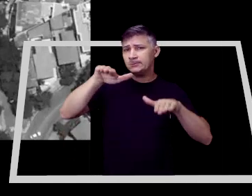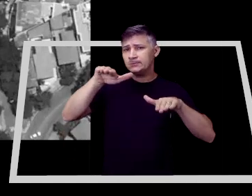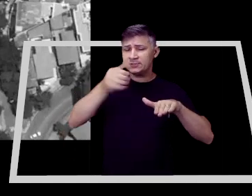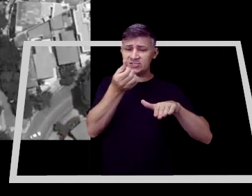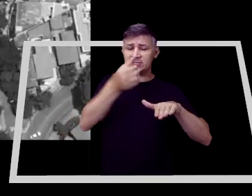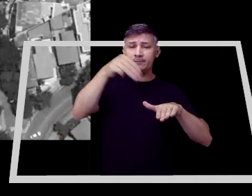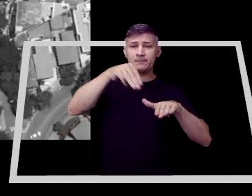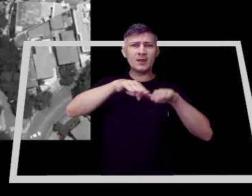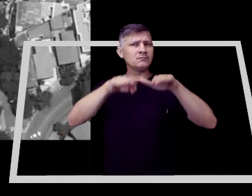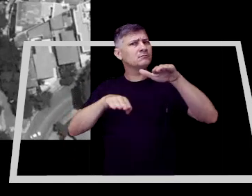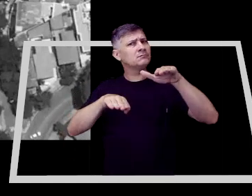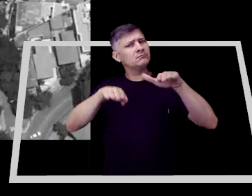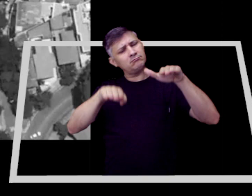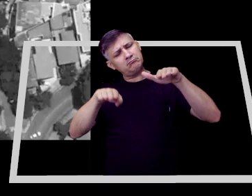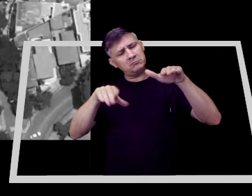6 metros, 6 metros.